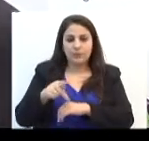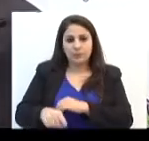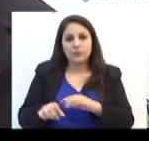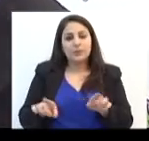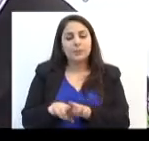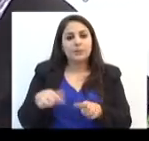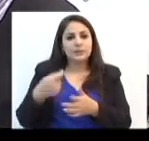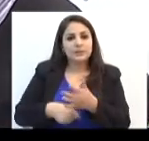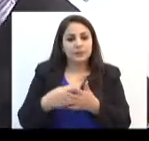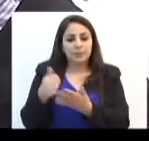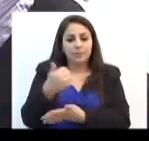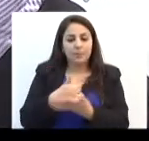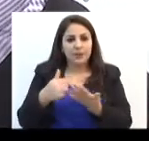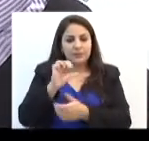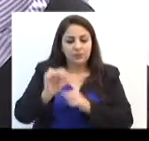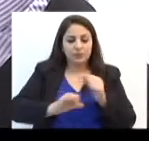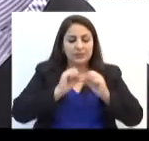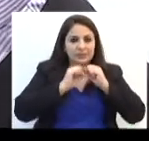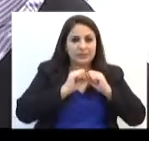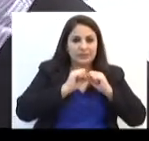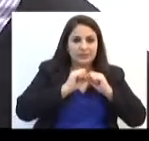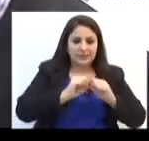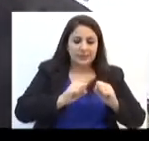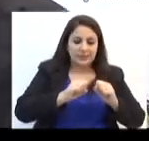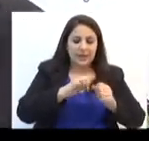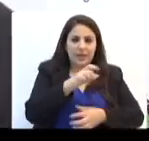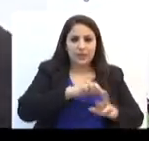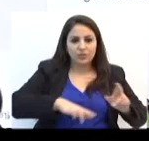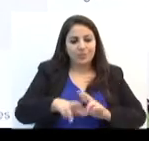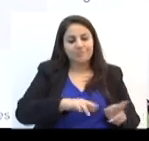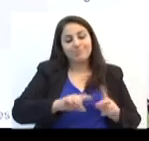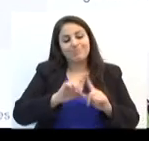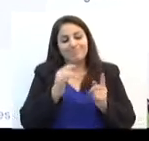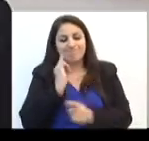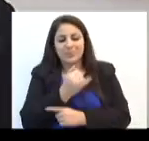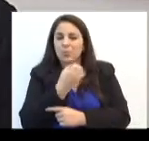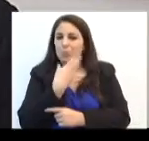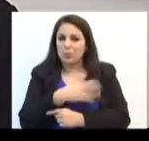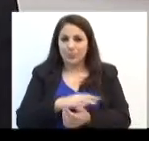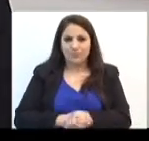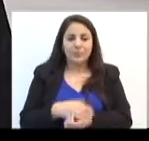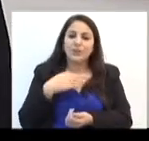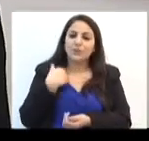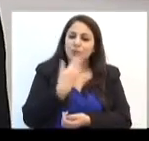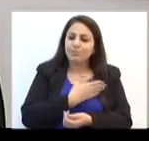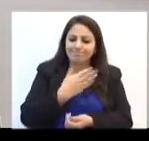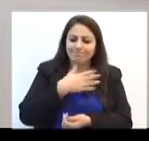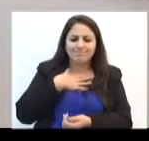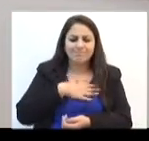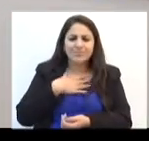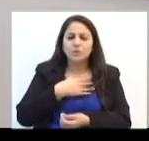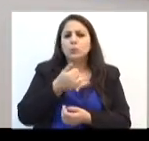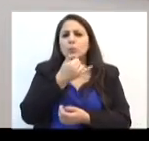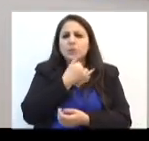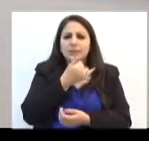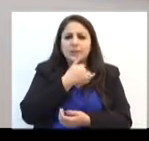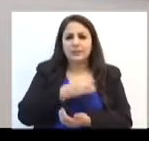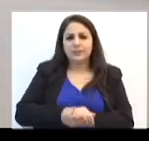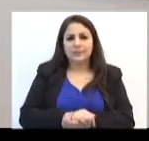em escritório regional. Mas as notícias não são nada boas. Nós nos sentimos meio